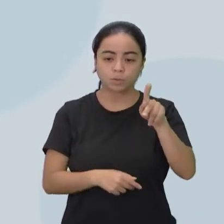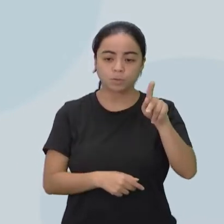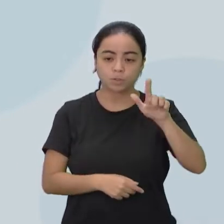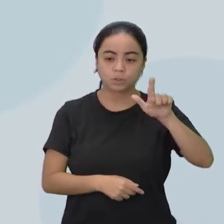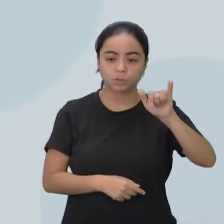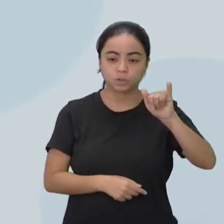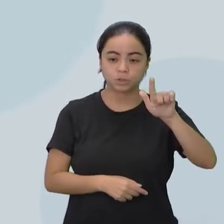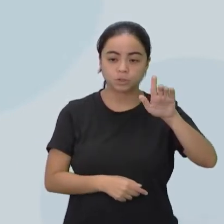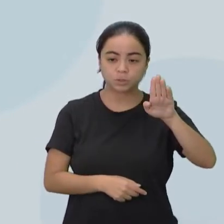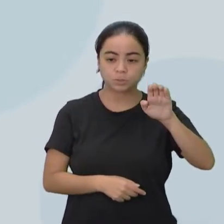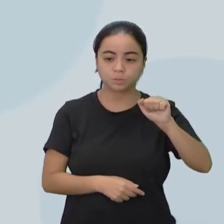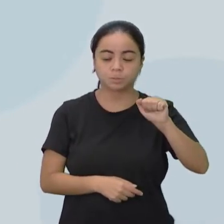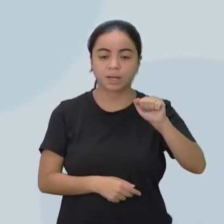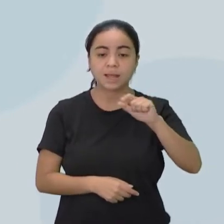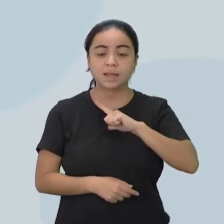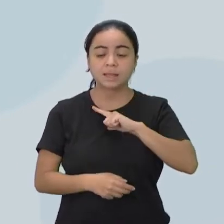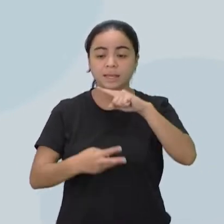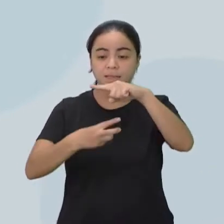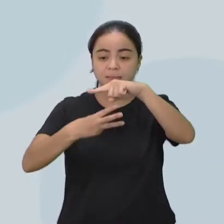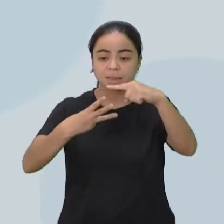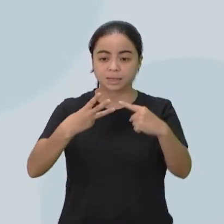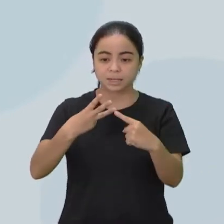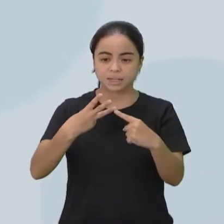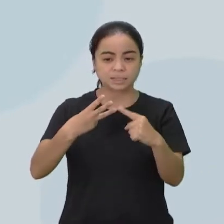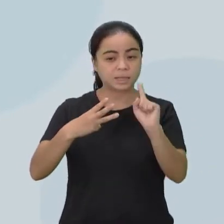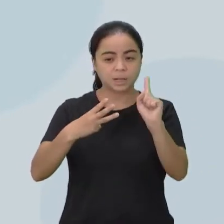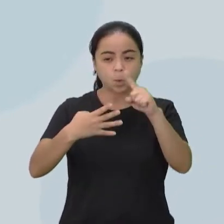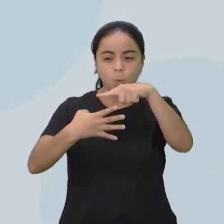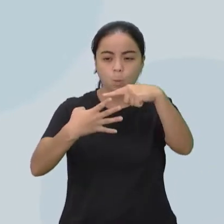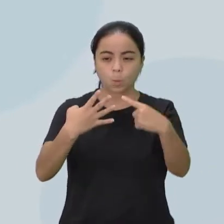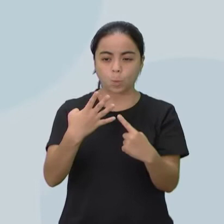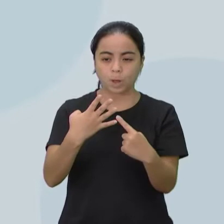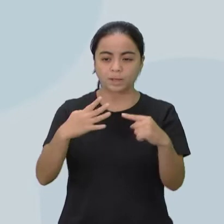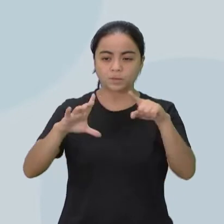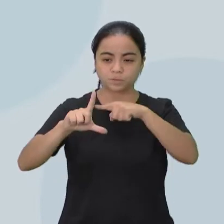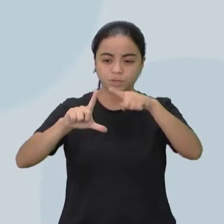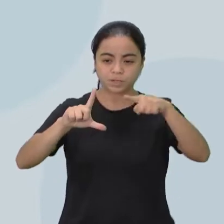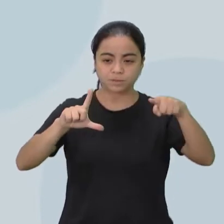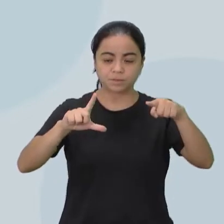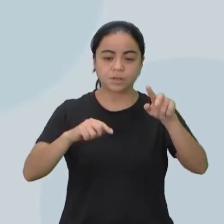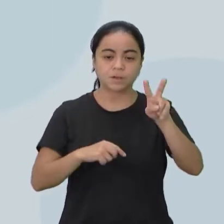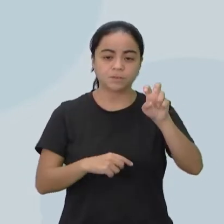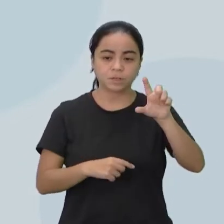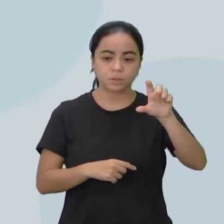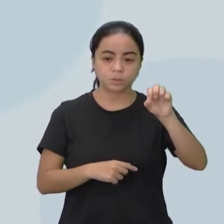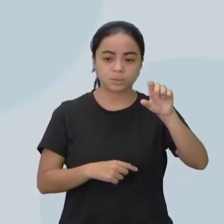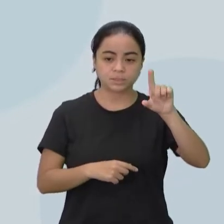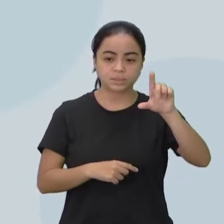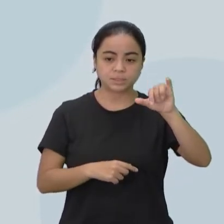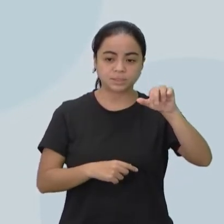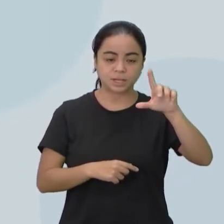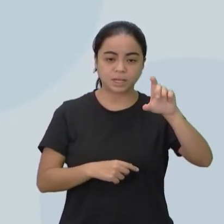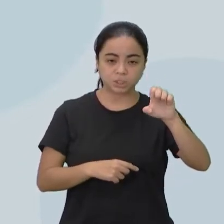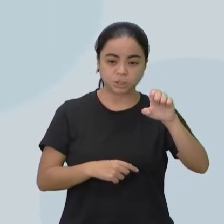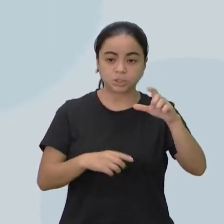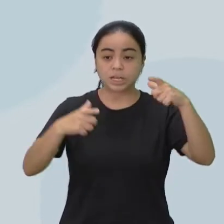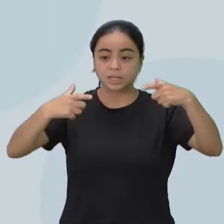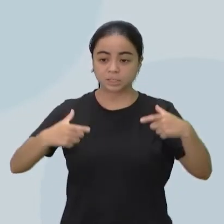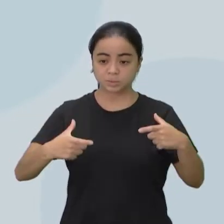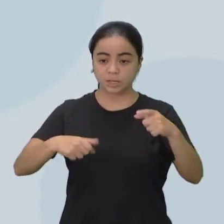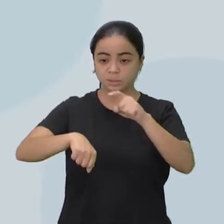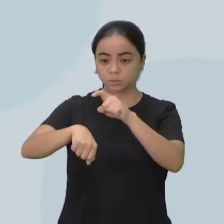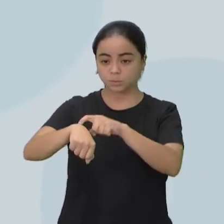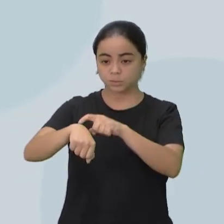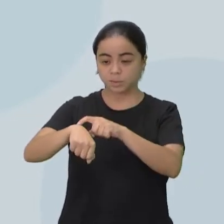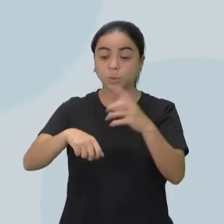que a gente tem aí basicamente 4 variáveis, né? Velocidade, espaço, tempo e aceleração. Então, nós